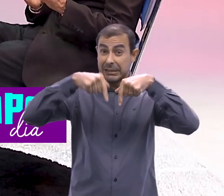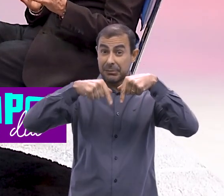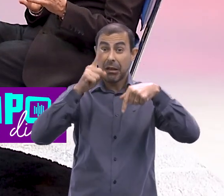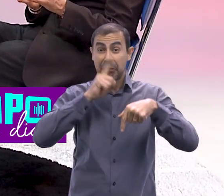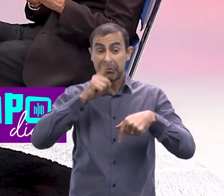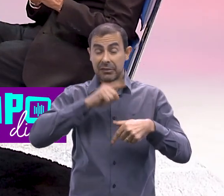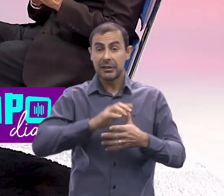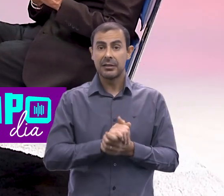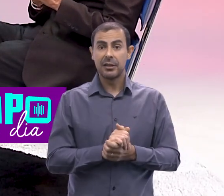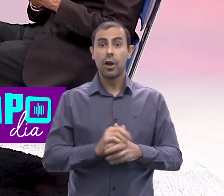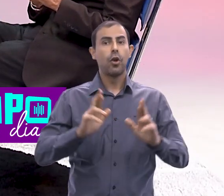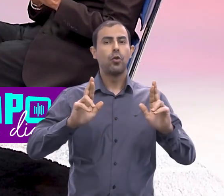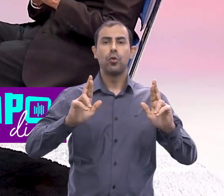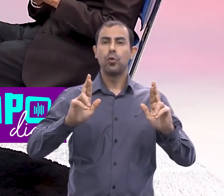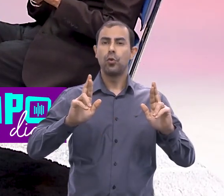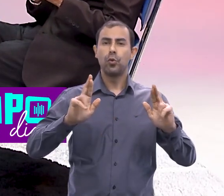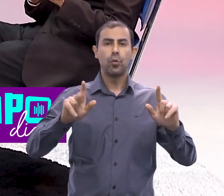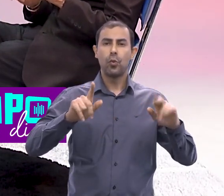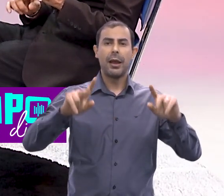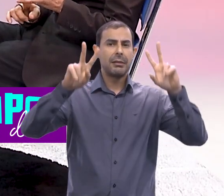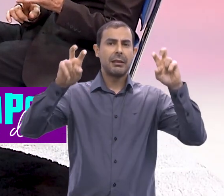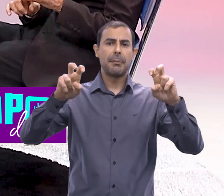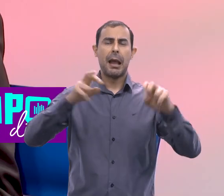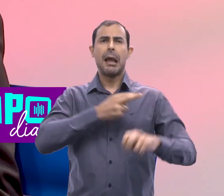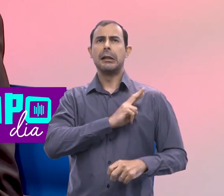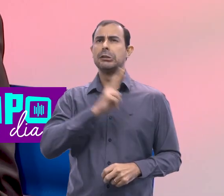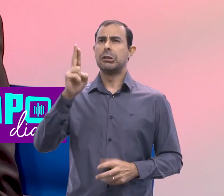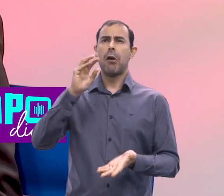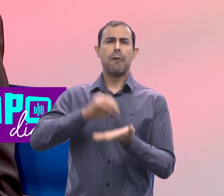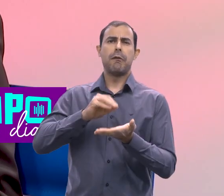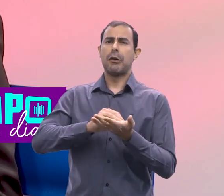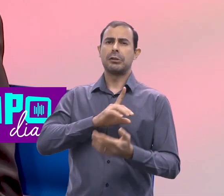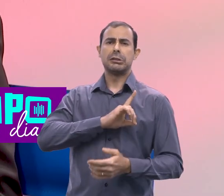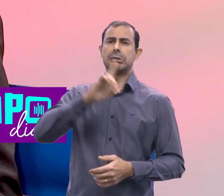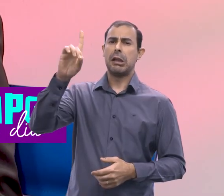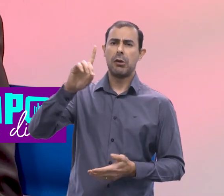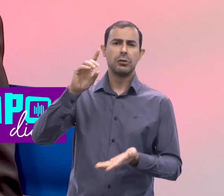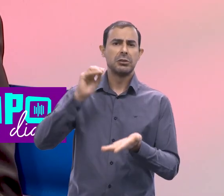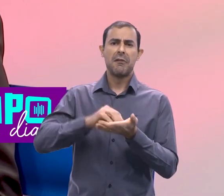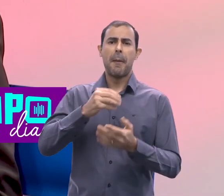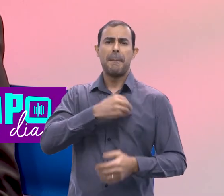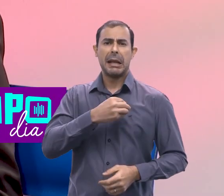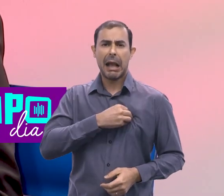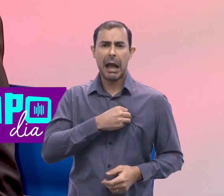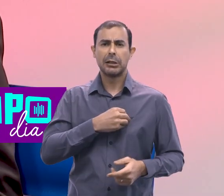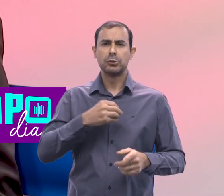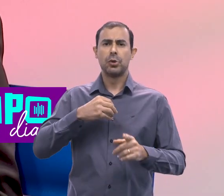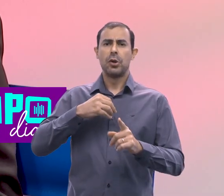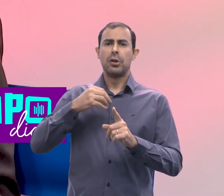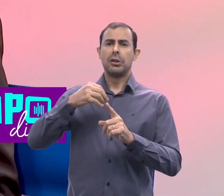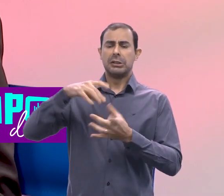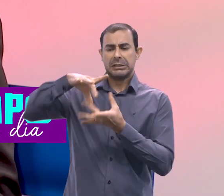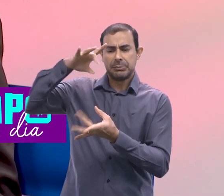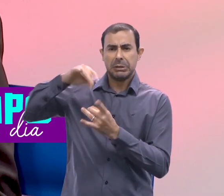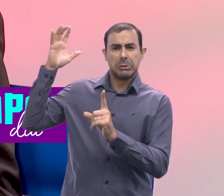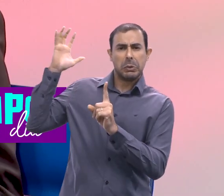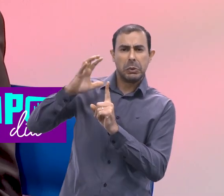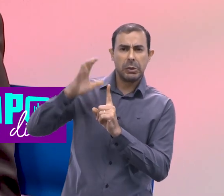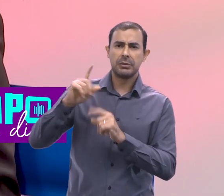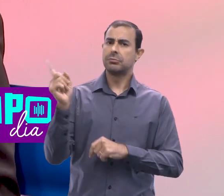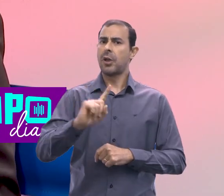é uma depressão, ela não é questão religiosa, espiritual, falta de Deus, pecado, espírito obsessor. Não tem nada a